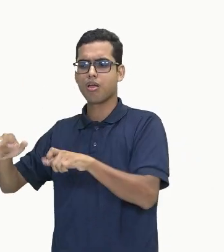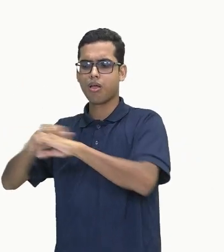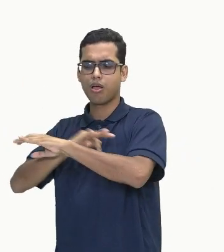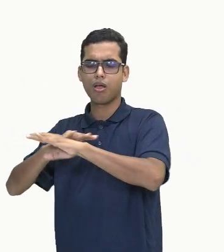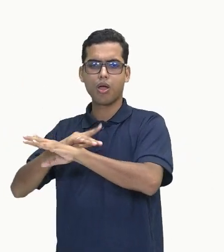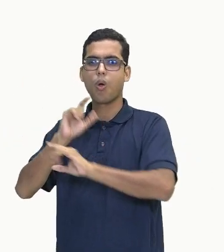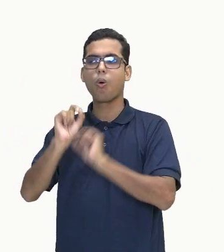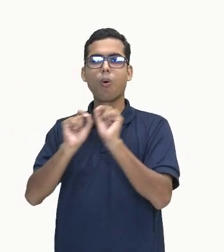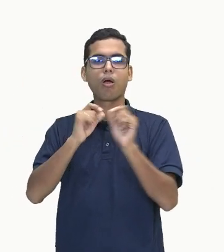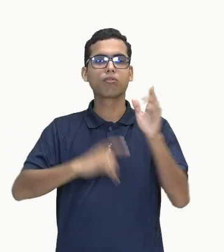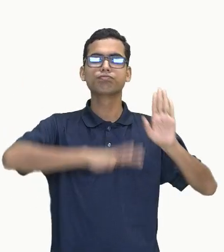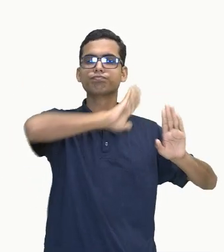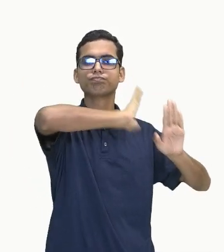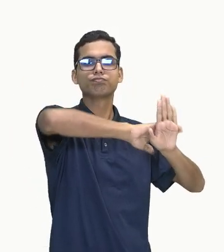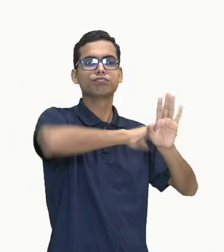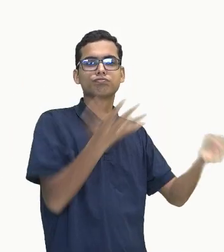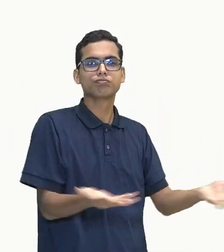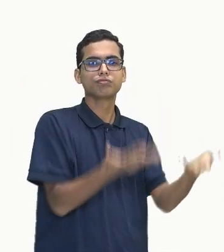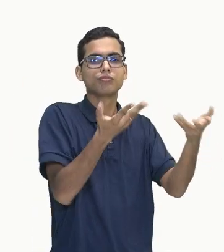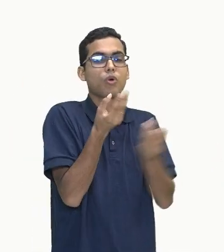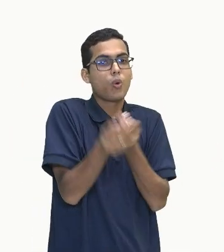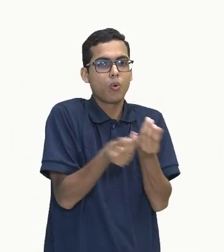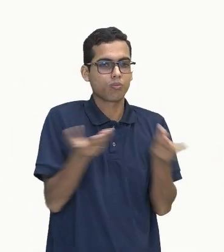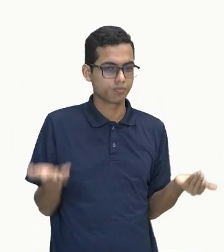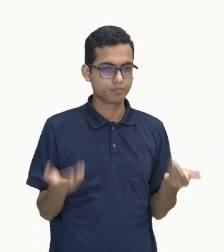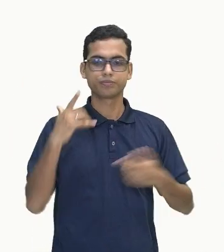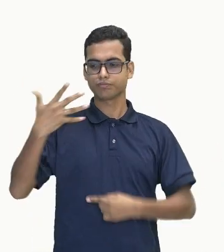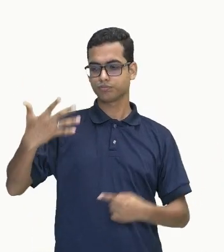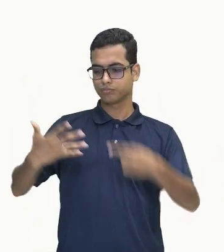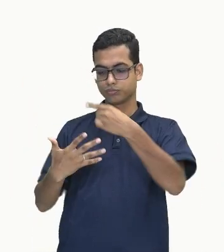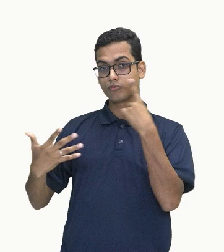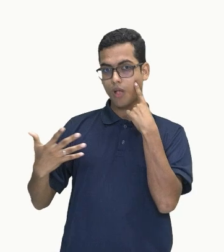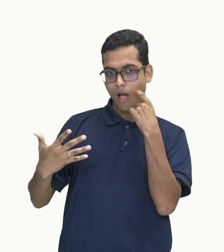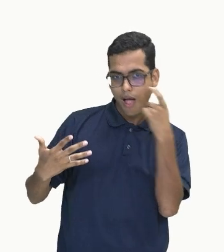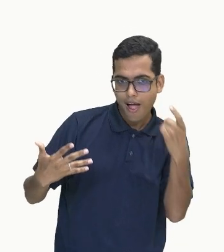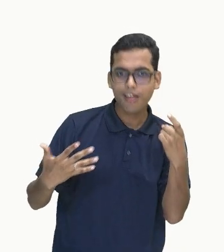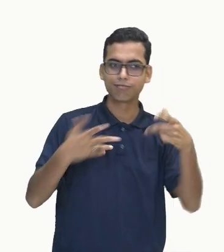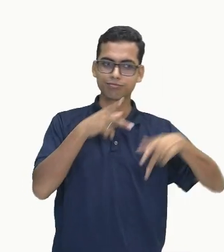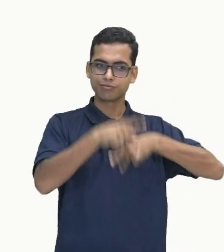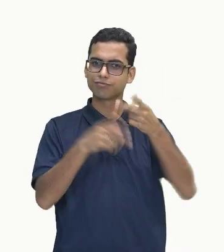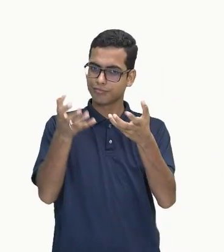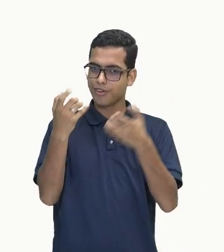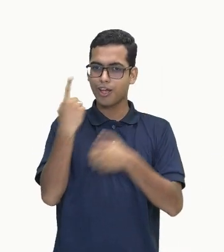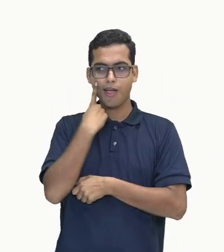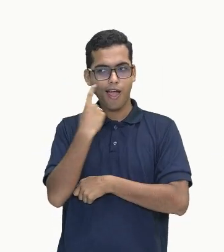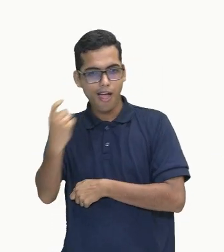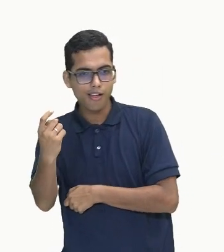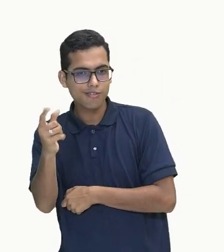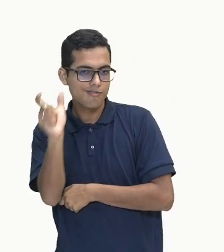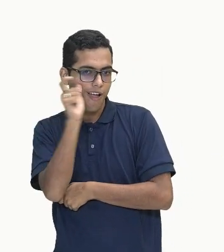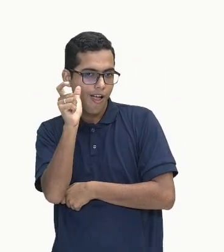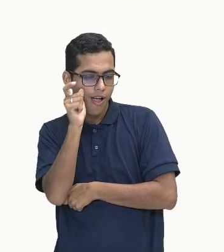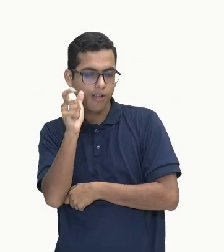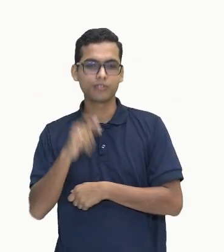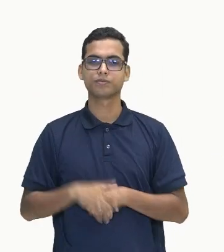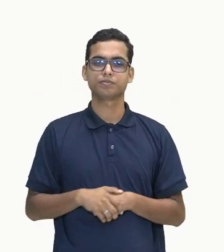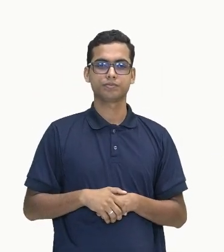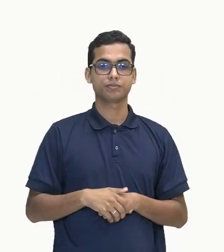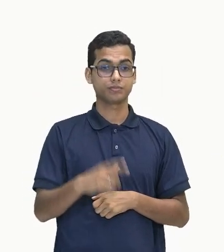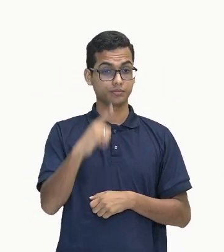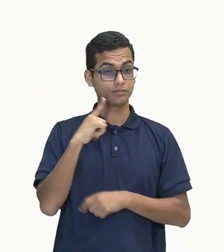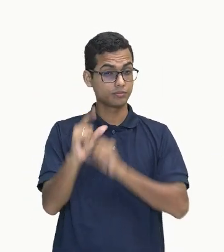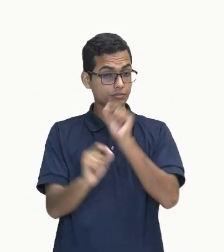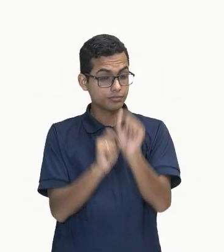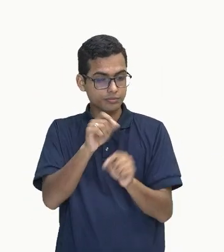bom? É aquilo que vai atrair a população, certo? Então, nós temos geração de empregos no